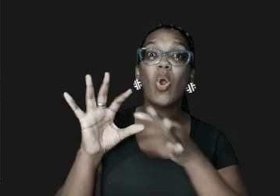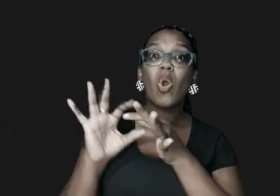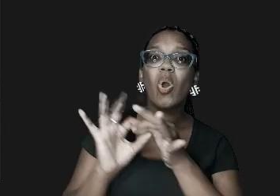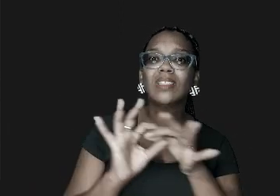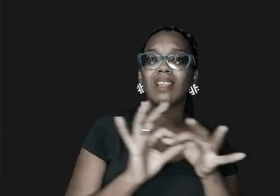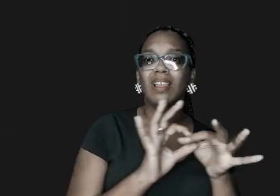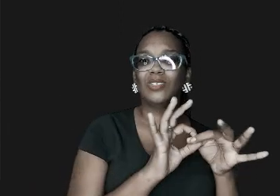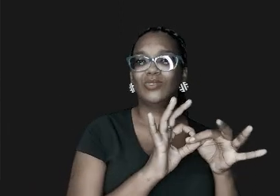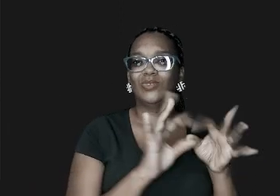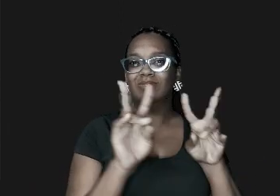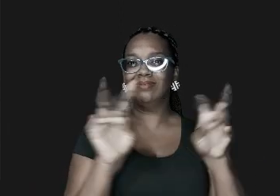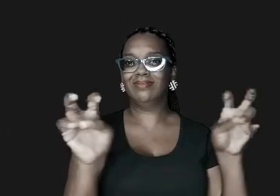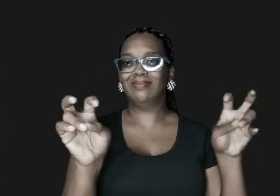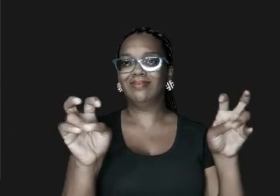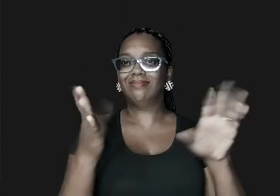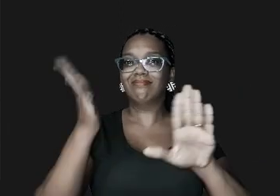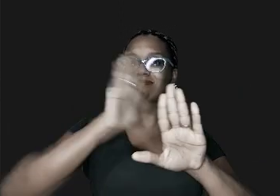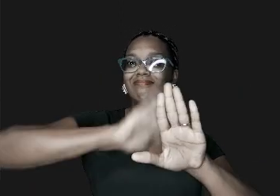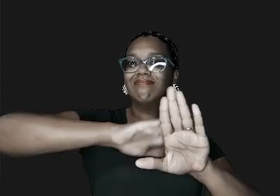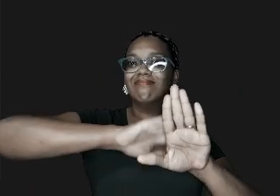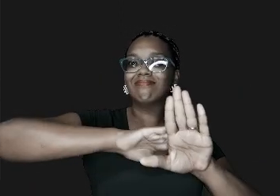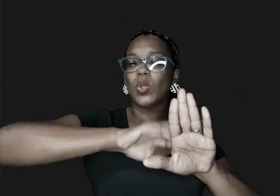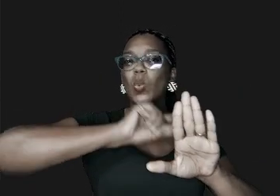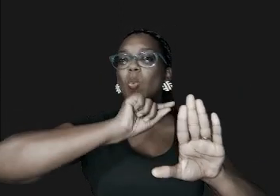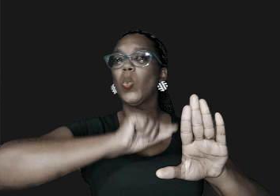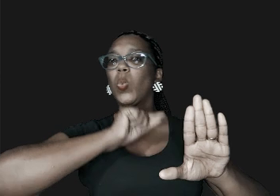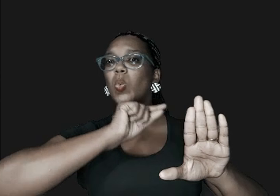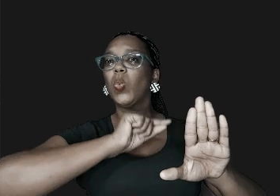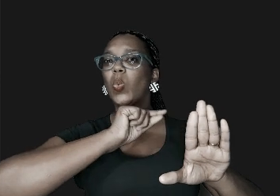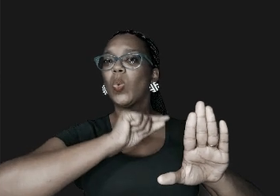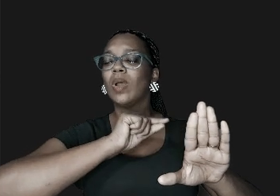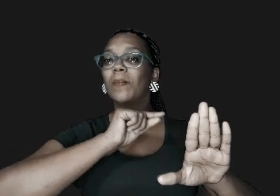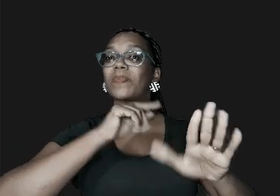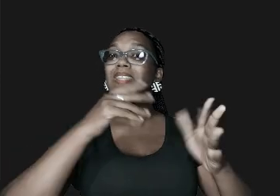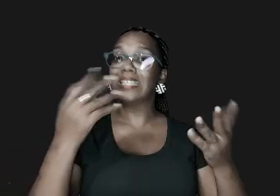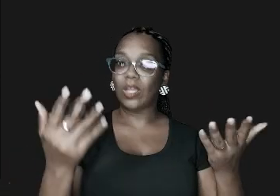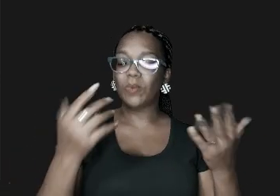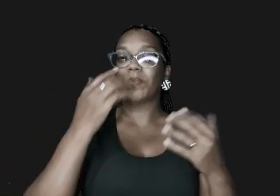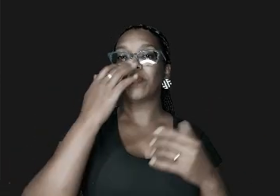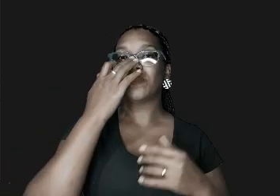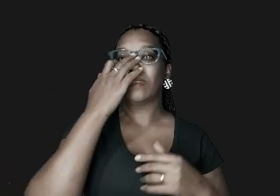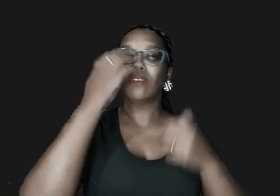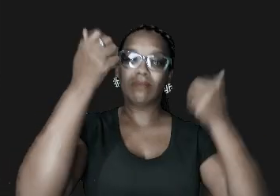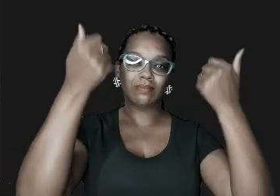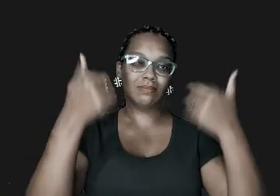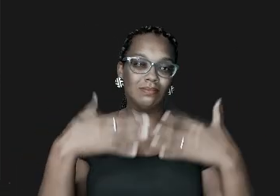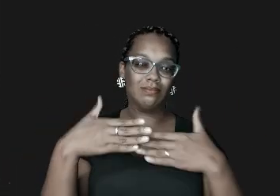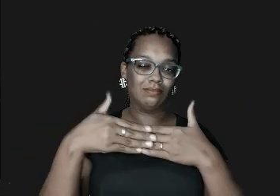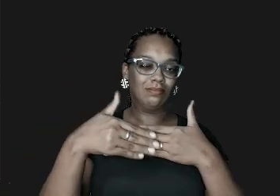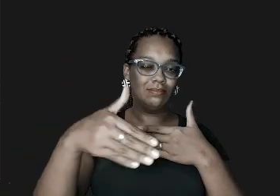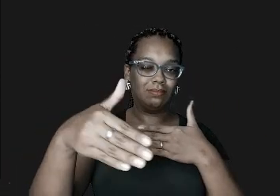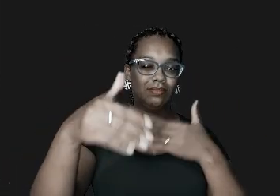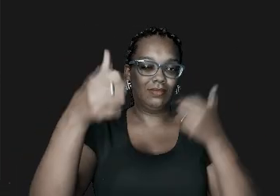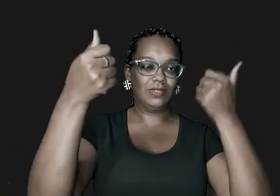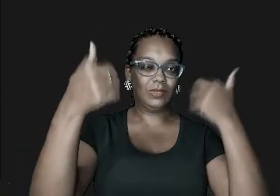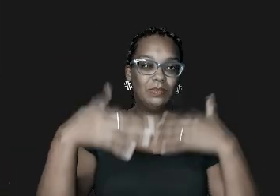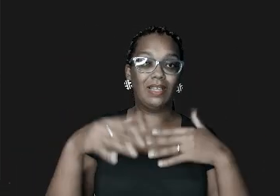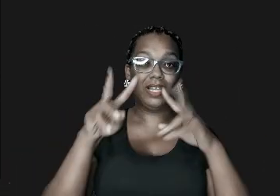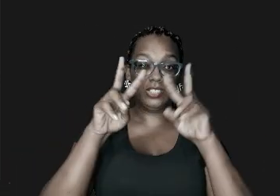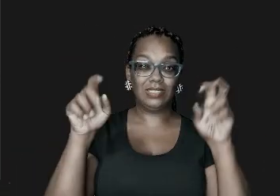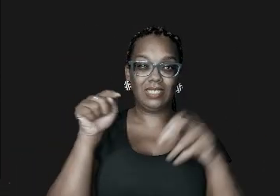influência do investimento é é o contexto do caso é o que tá por trás então então e aí